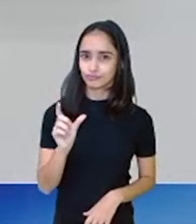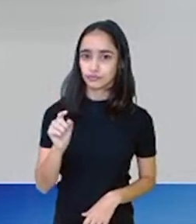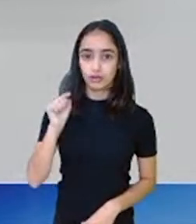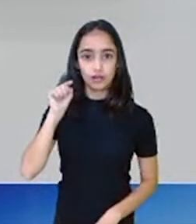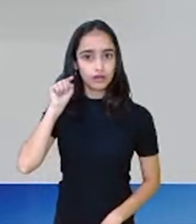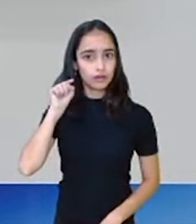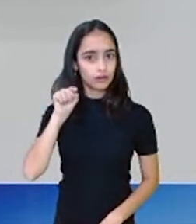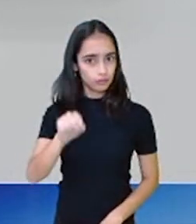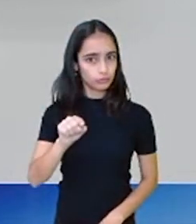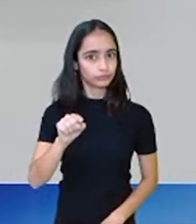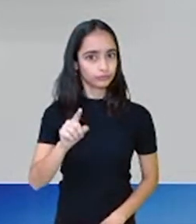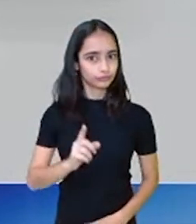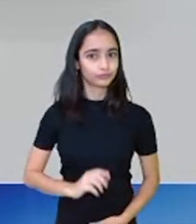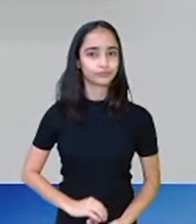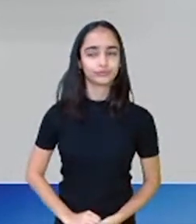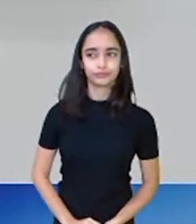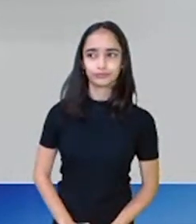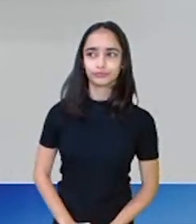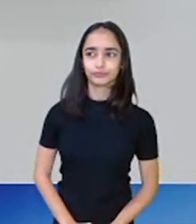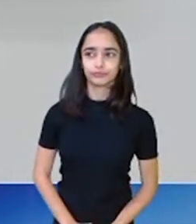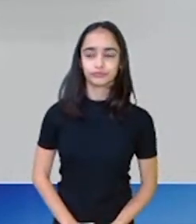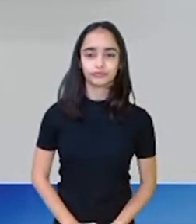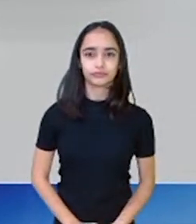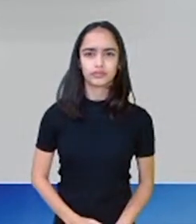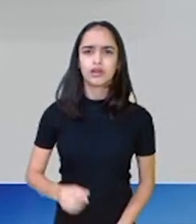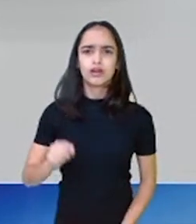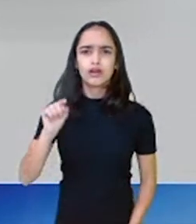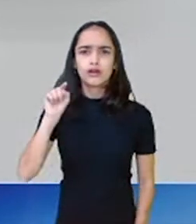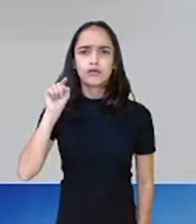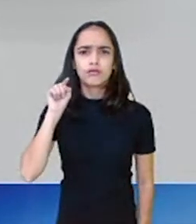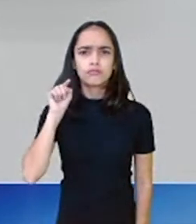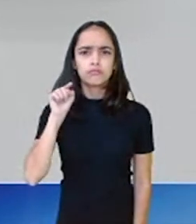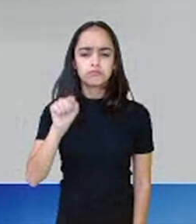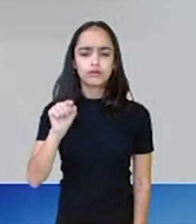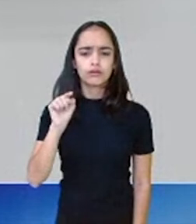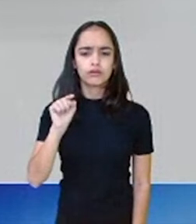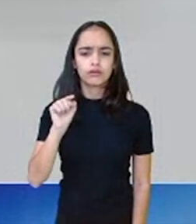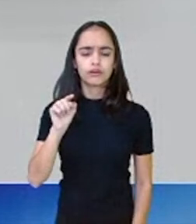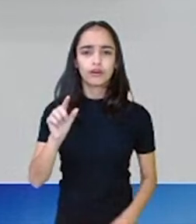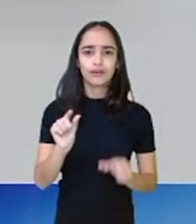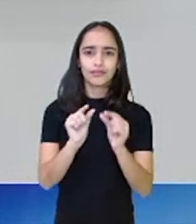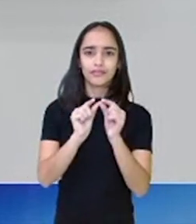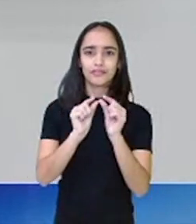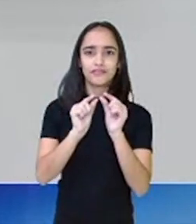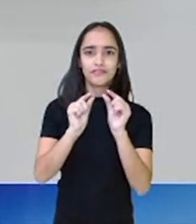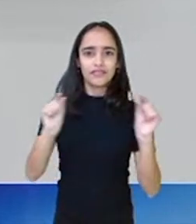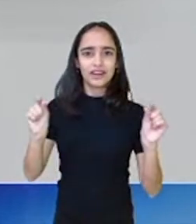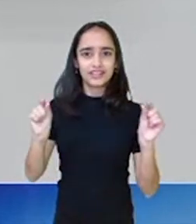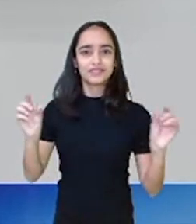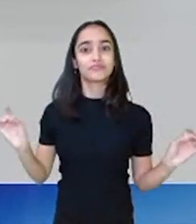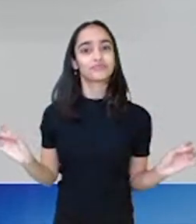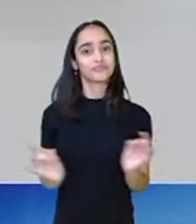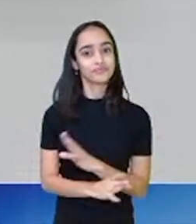Ponto, o ponto final. Ponto final, frase terminada.